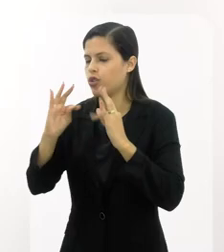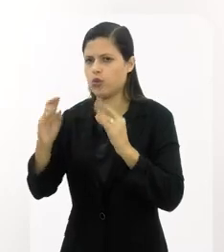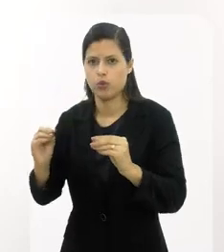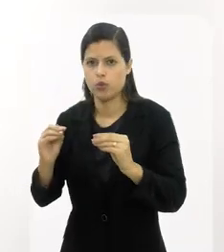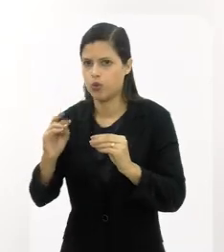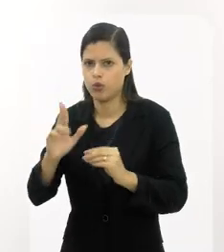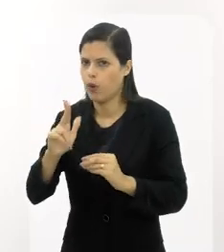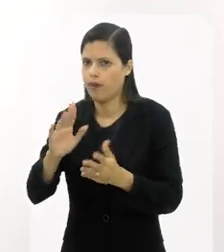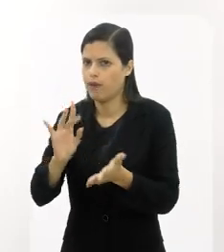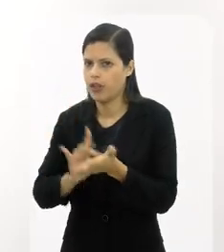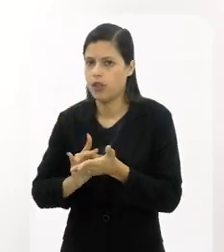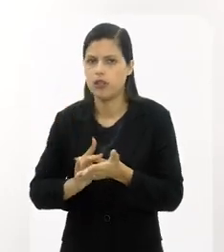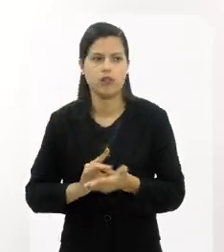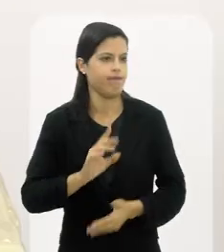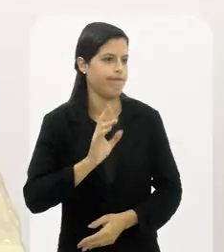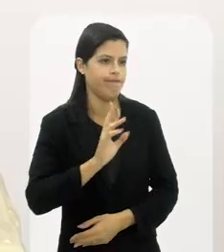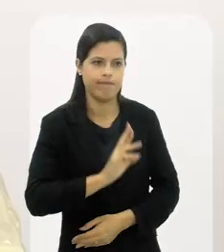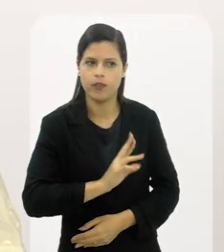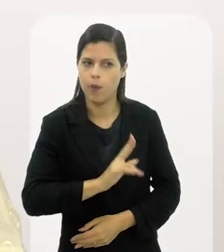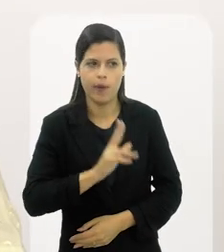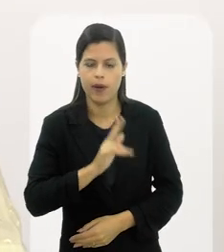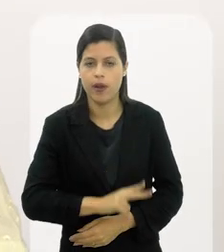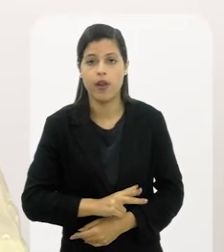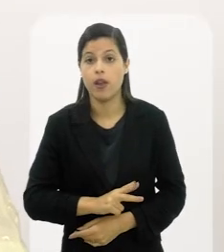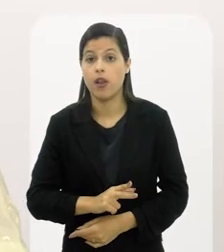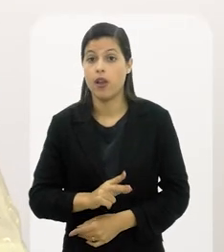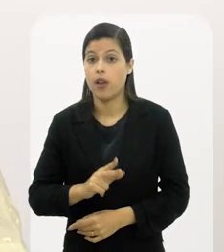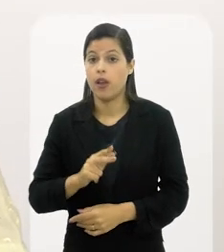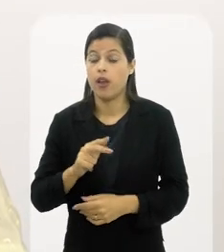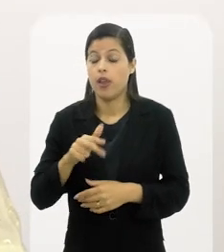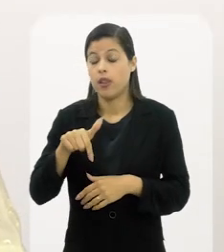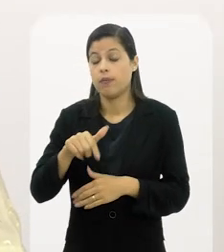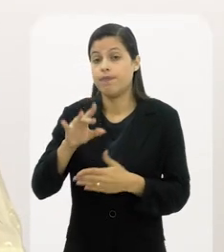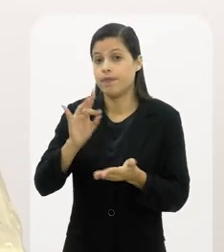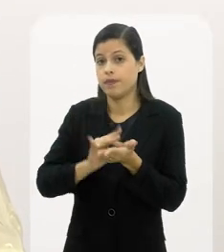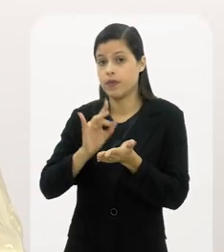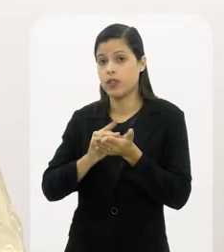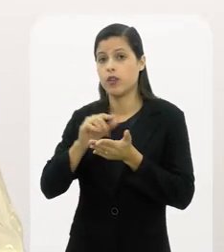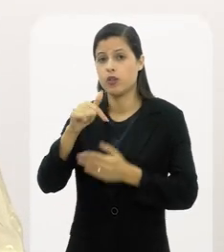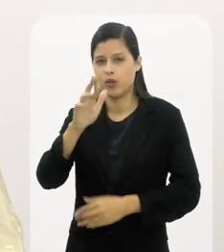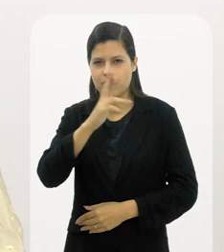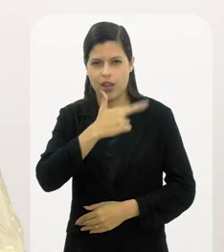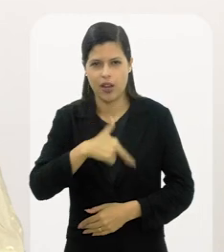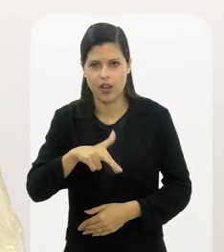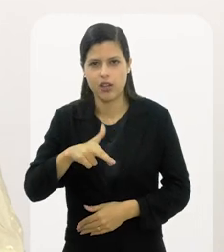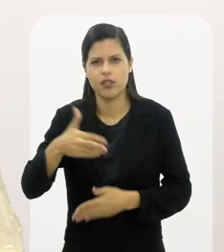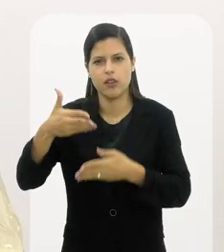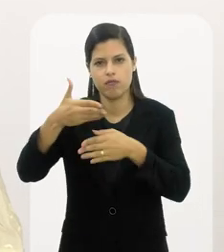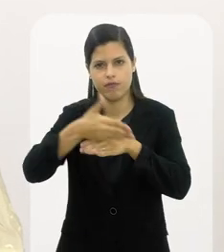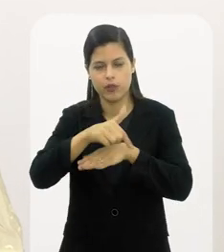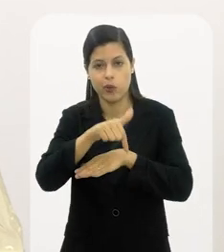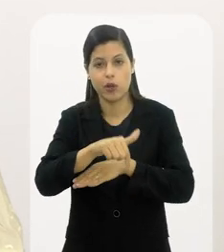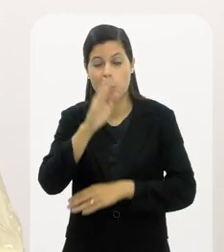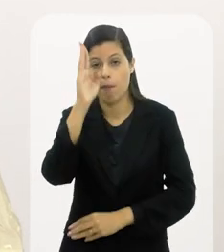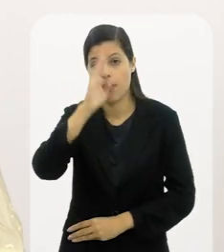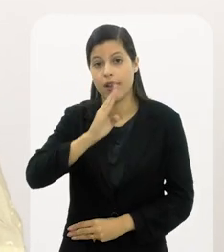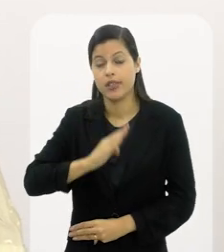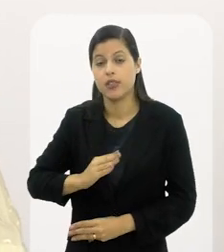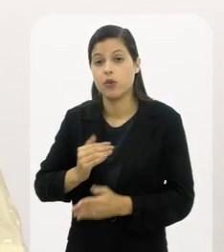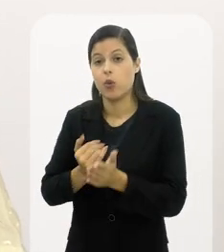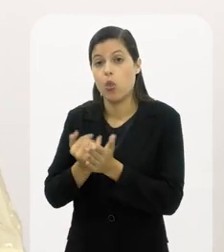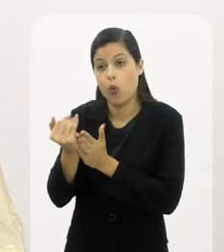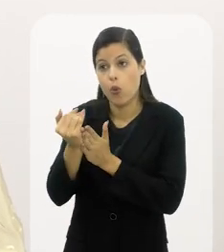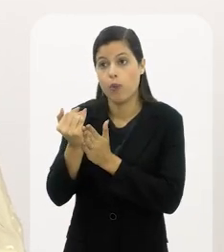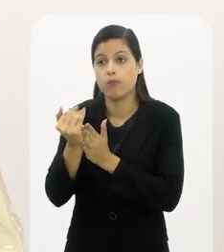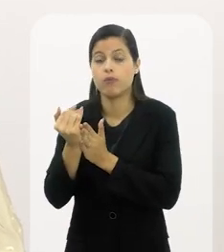tudo é possível, não é real. Não, não é real. Na verdade, quando o movimento chegou ao Brasil, né, e o começo dele,